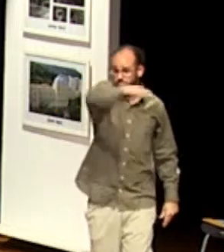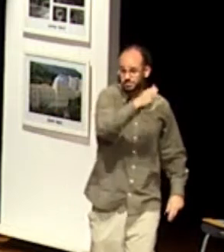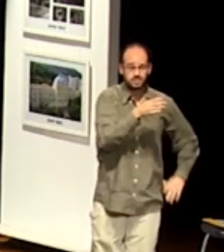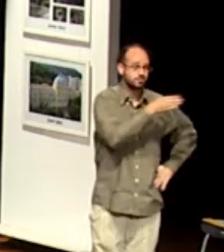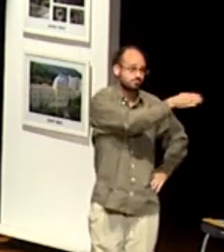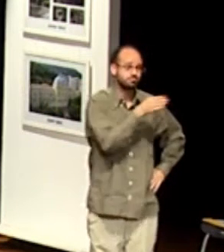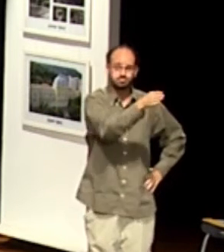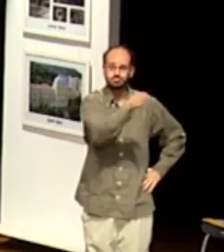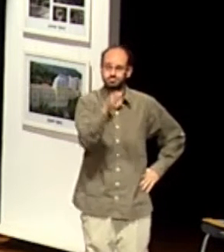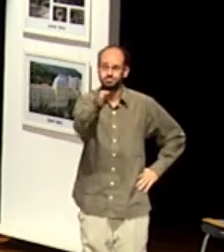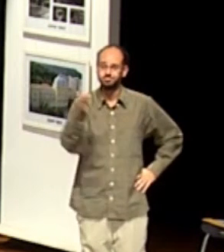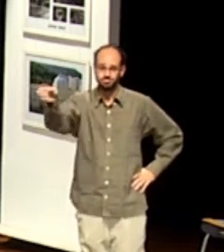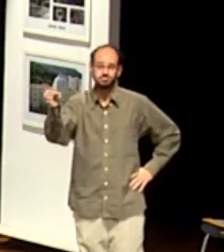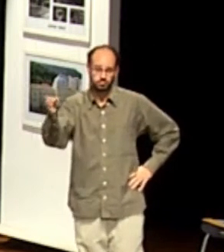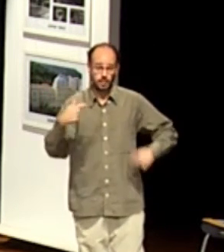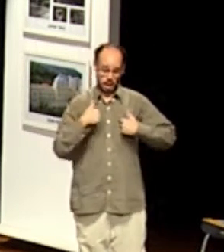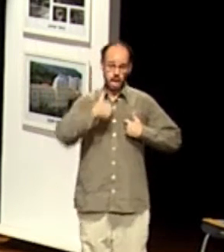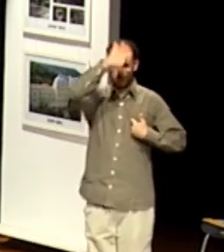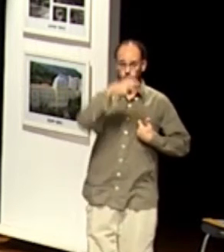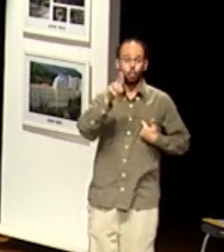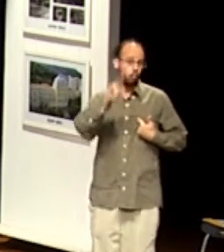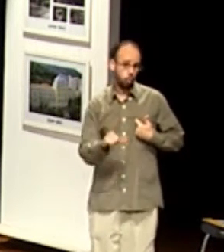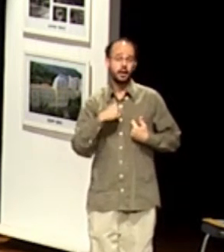linguística, de saúde